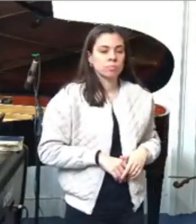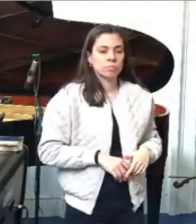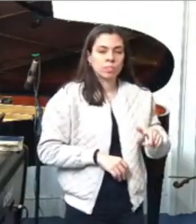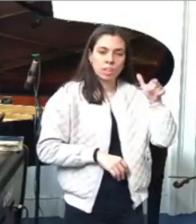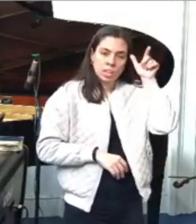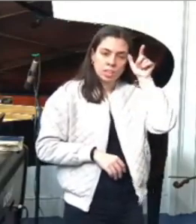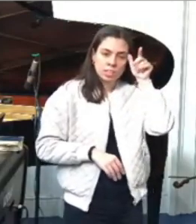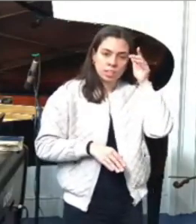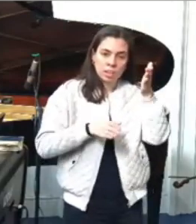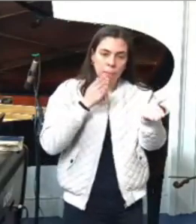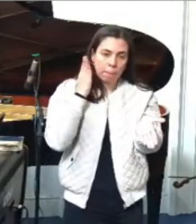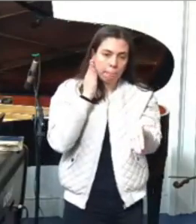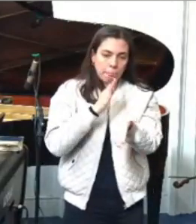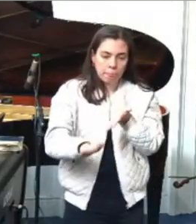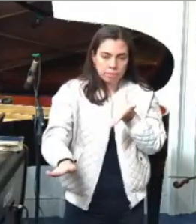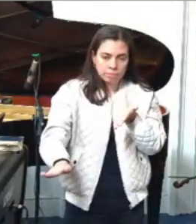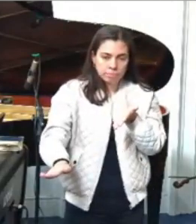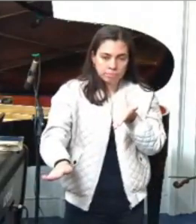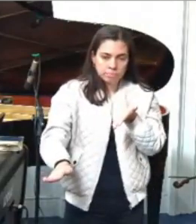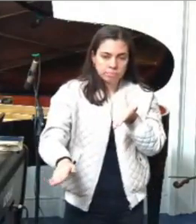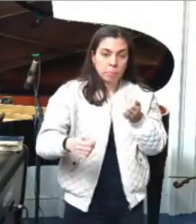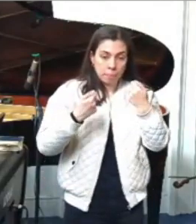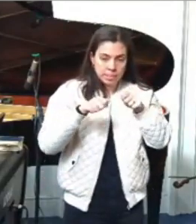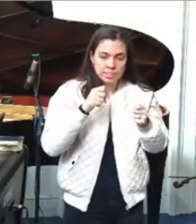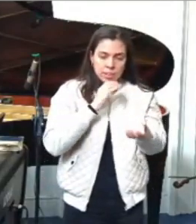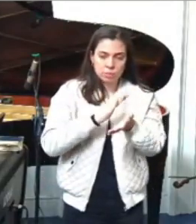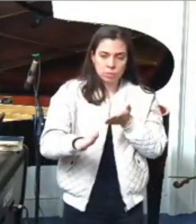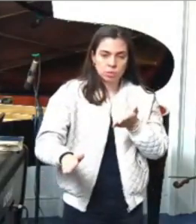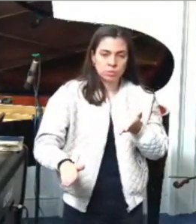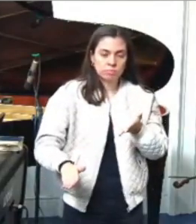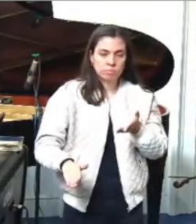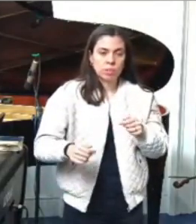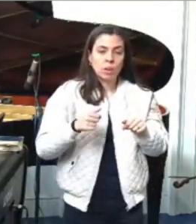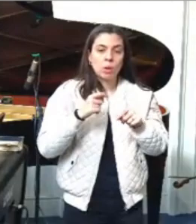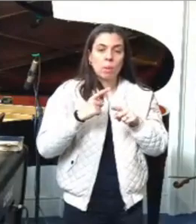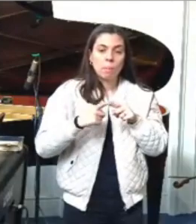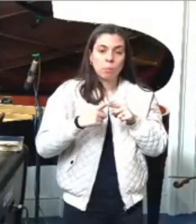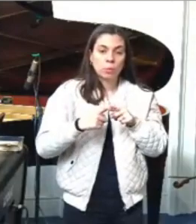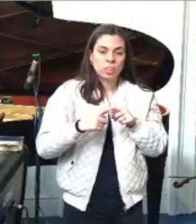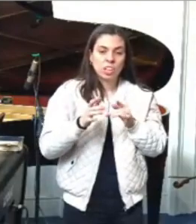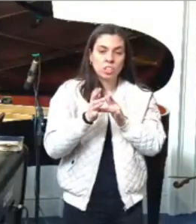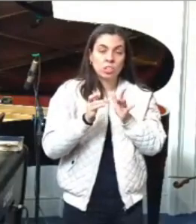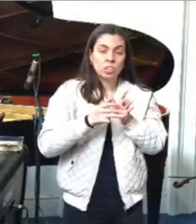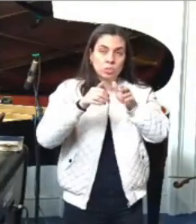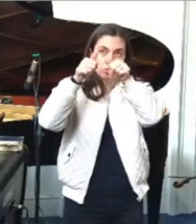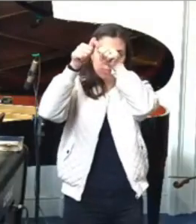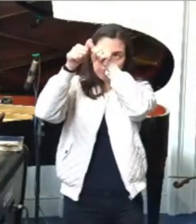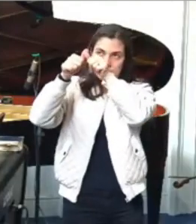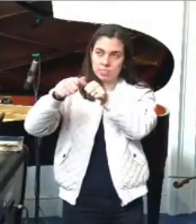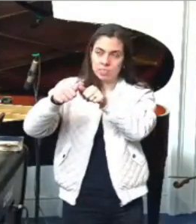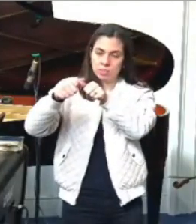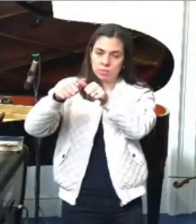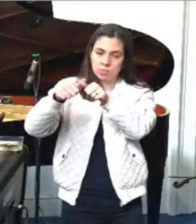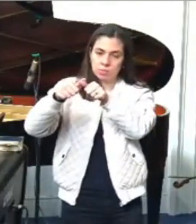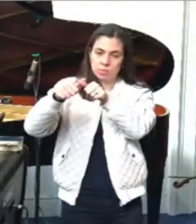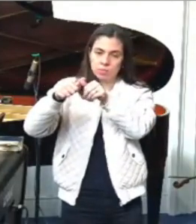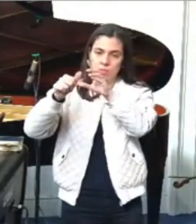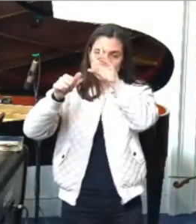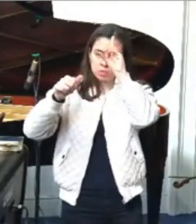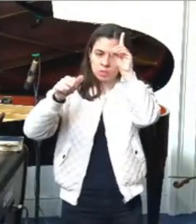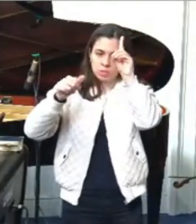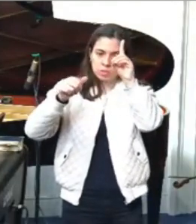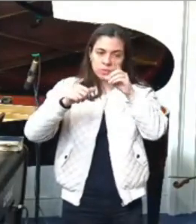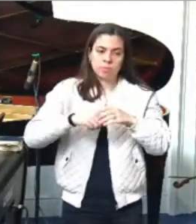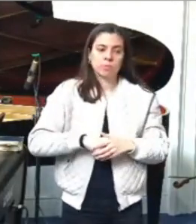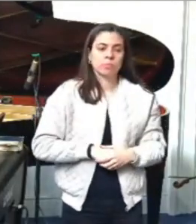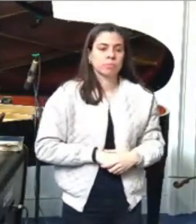é expulso para a terra. O Filho de Deus está nos céus, sentado à direita de Deus. Aquele que era o